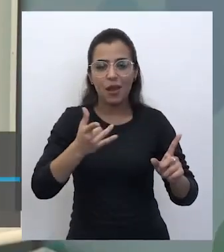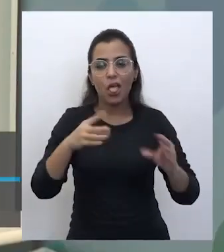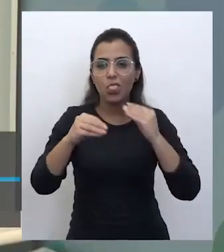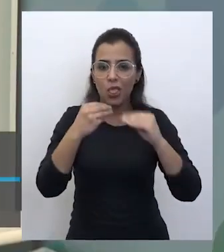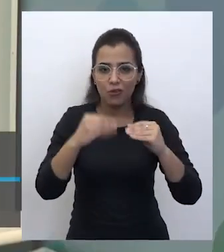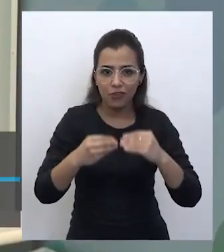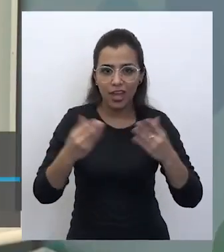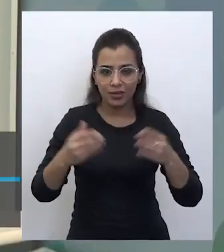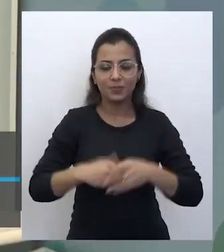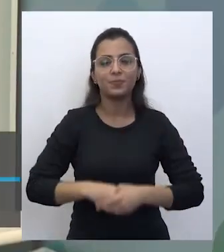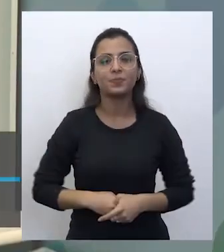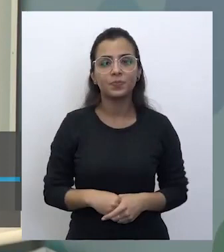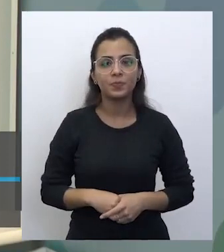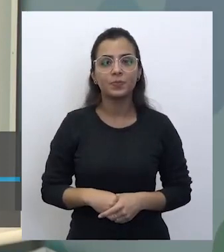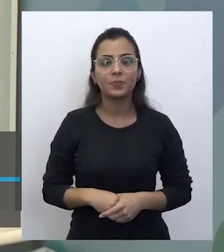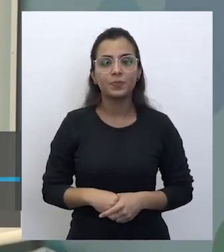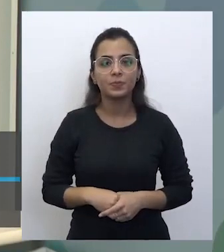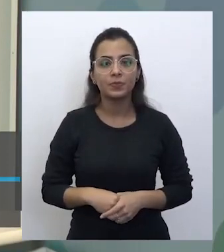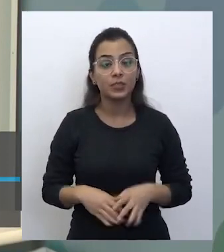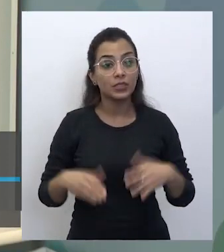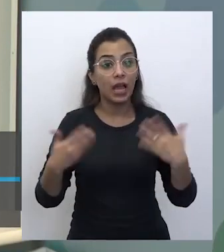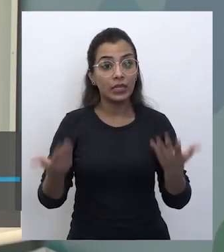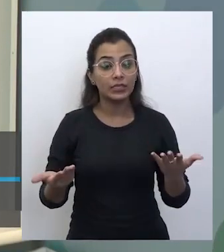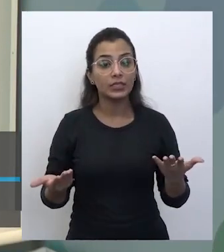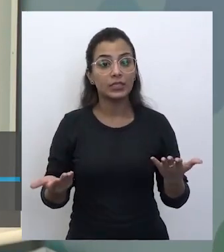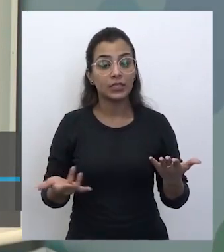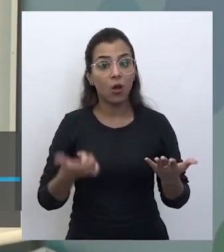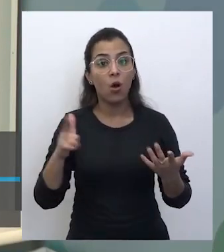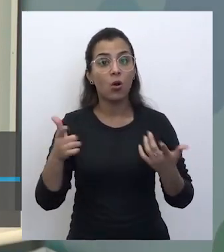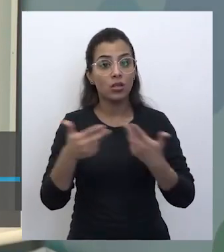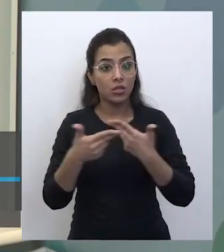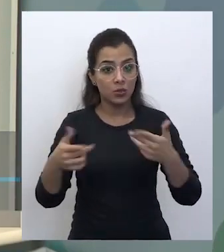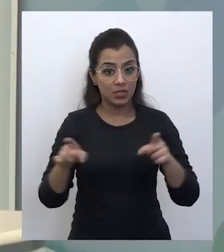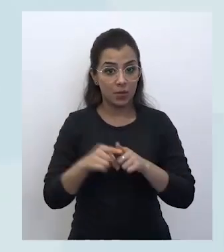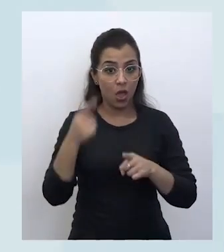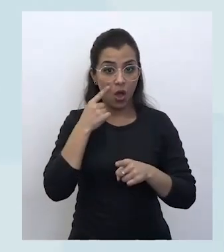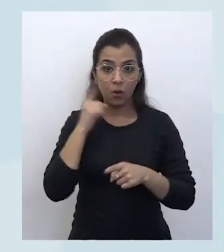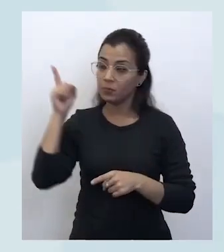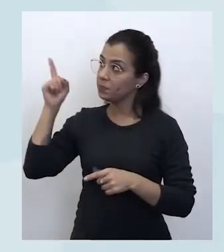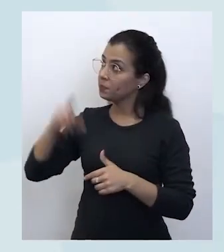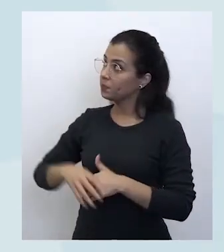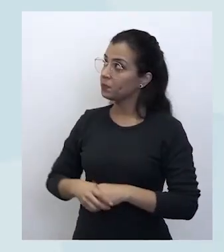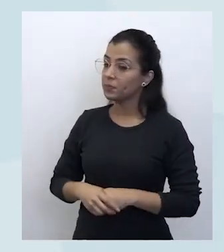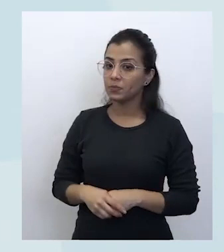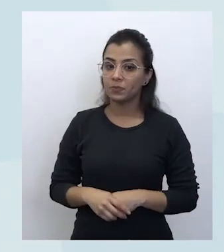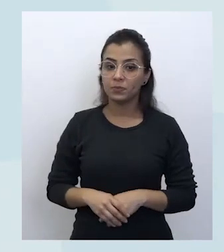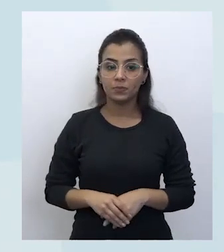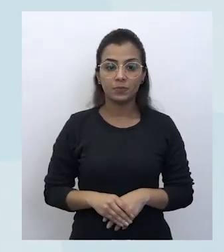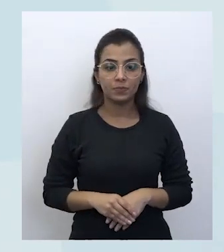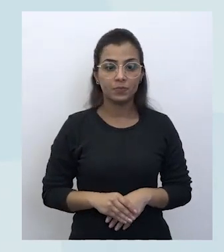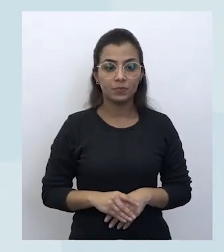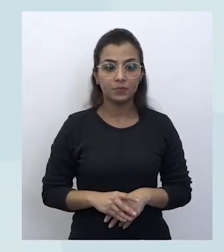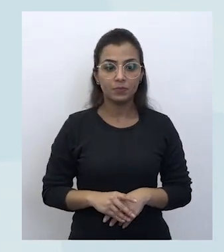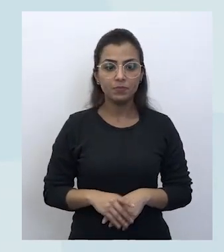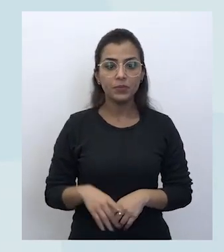Tá certo? Então, vamos lá. Uma coisa, curiosidade também na tela. Se você tiver curiosidade, leia